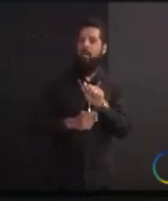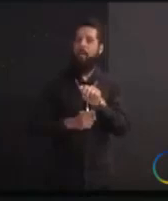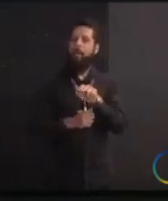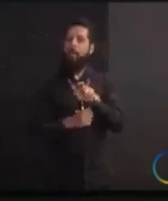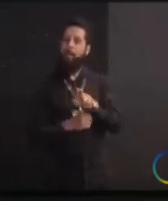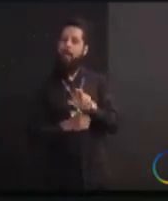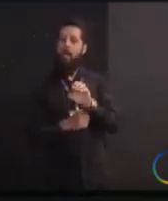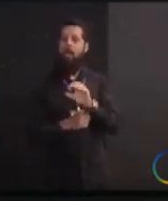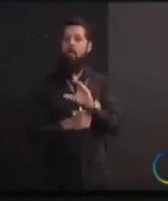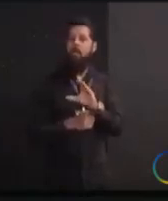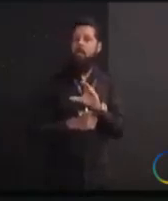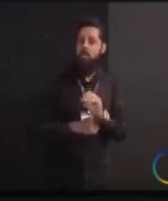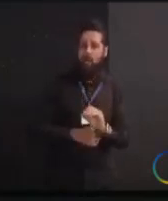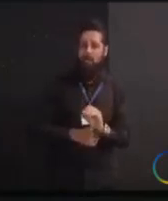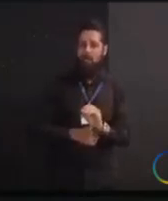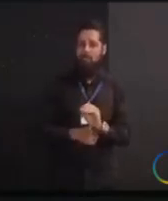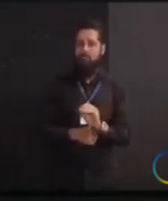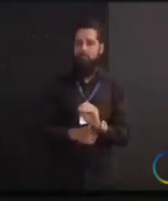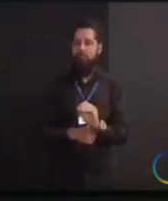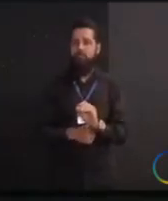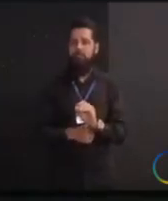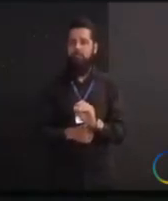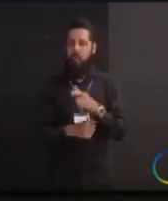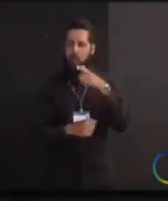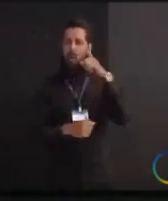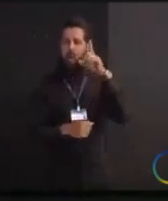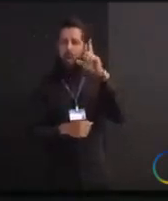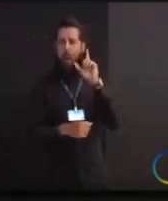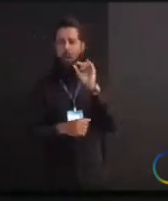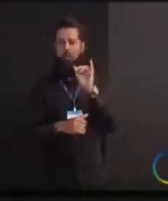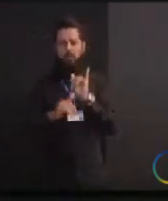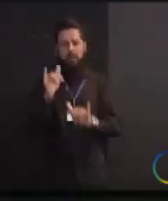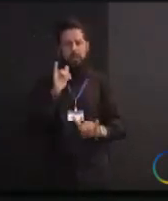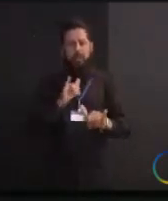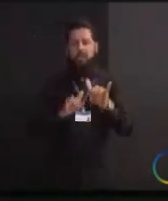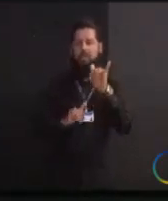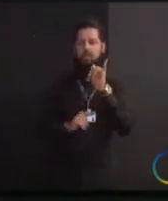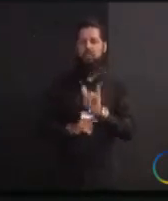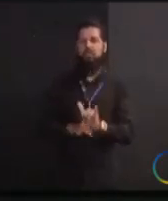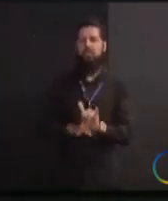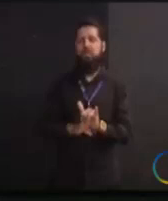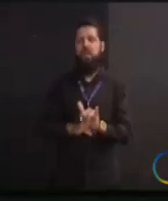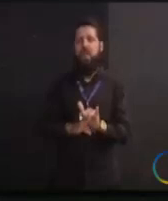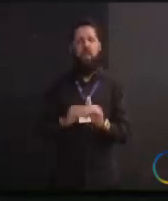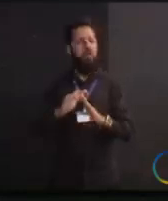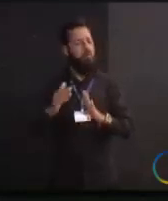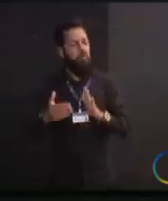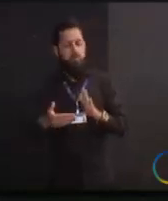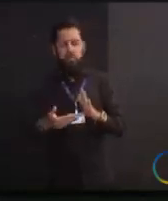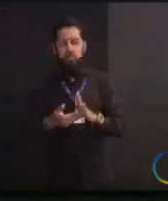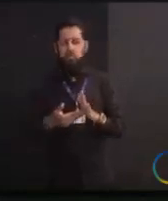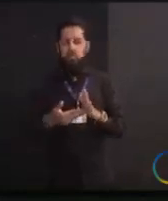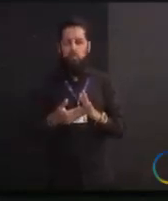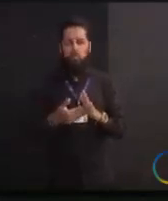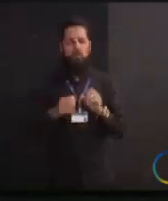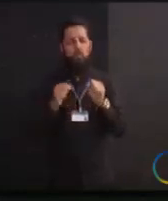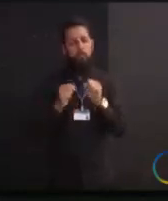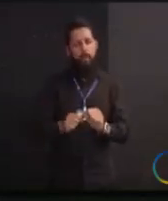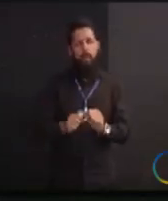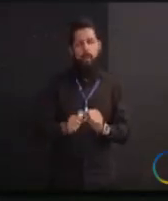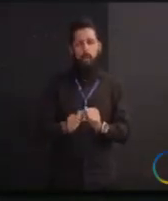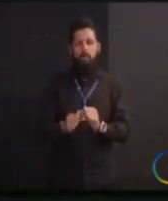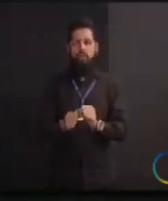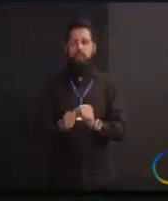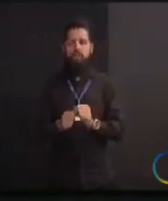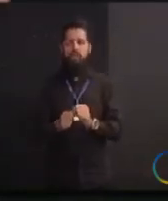ontem, claro, todo mundo tem o direito de manifestar o que pensa, mas digamos de uma forma